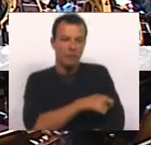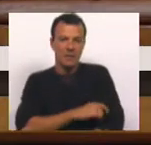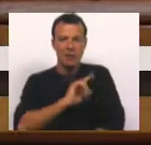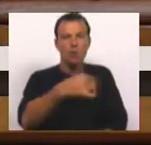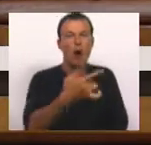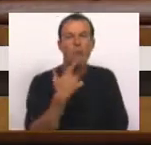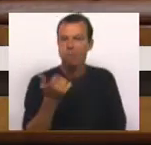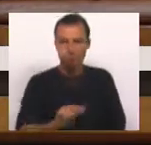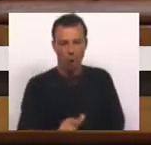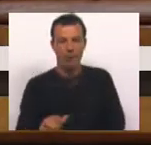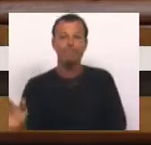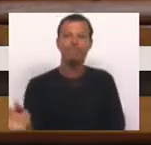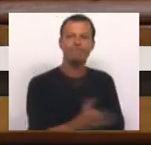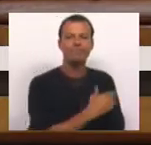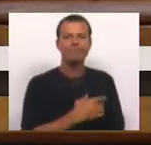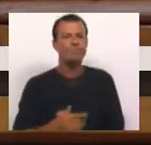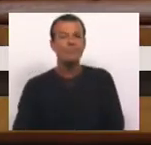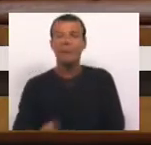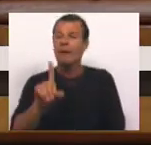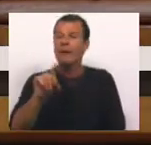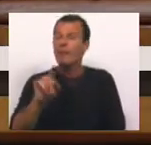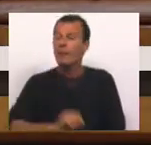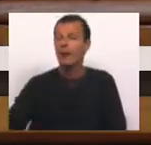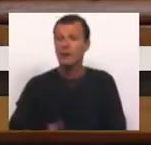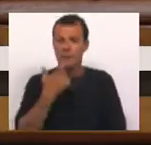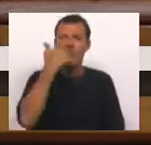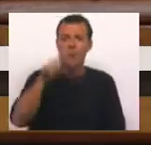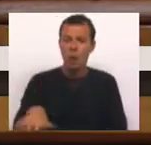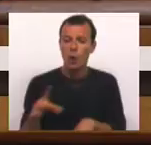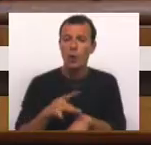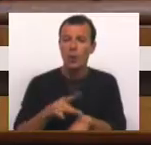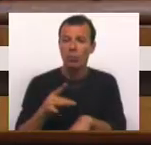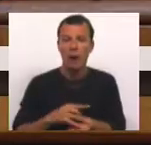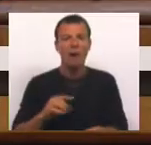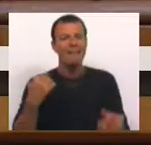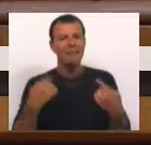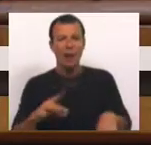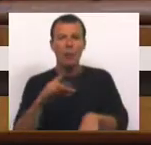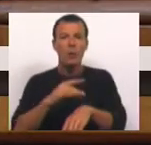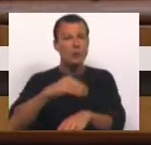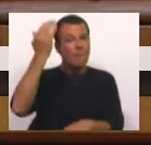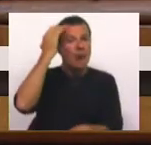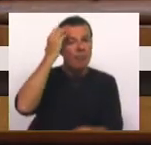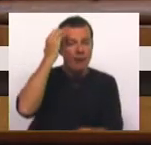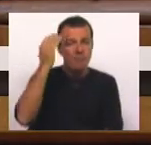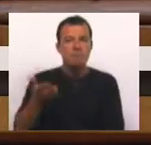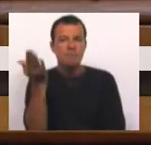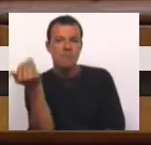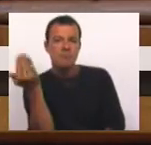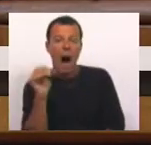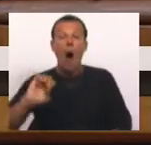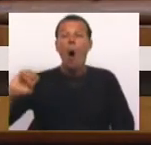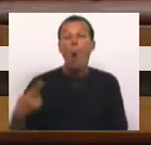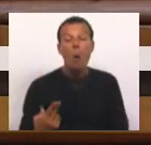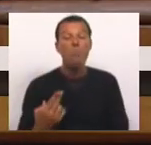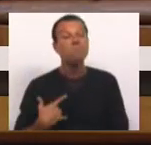Não pode ser atendido um pedido de doente que sofra de doença mental ou psíquica ou que seja considerado incapaz